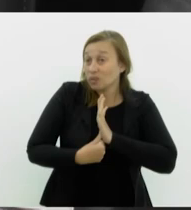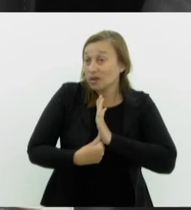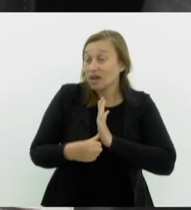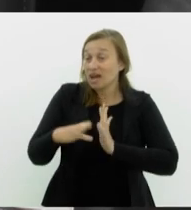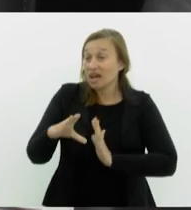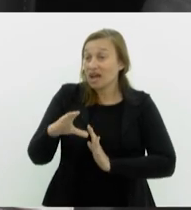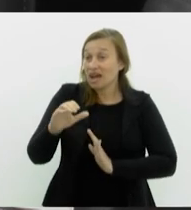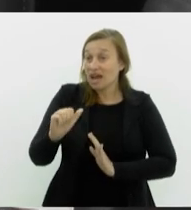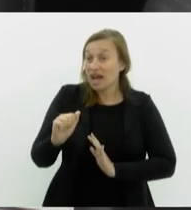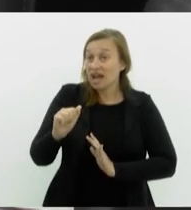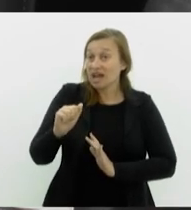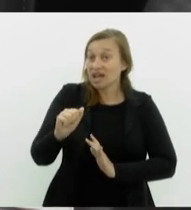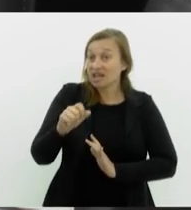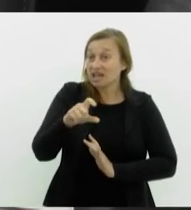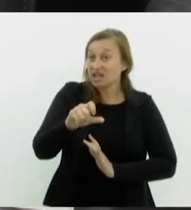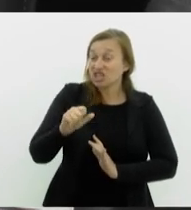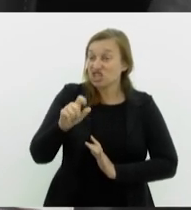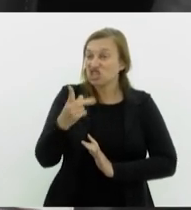no Horto.